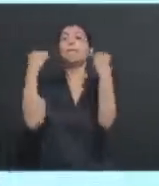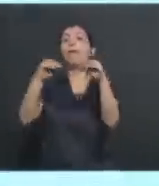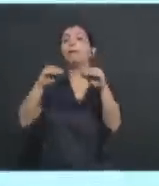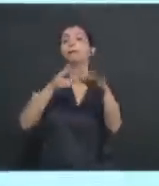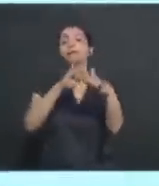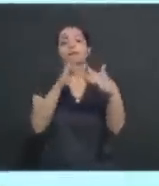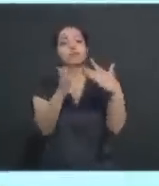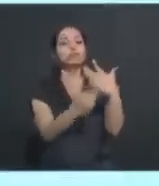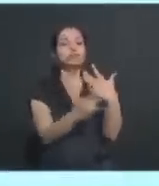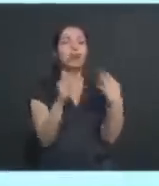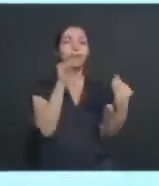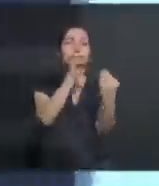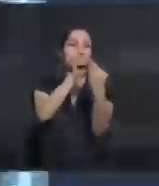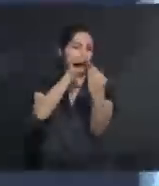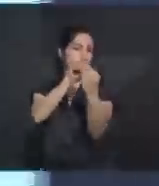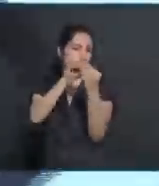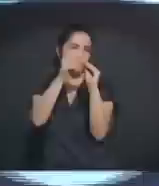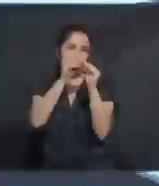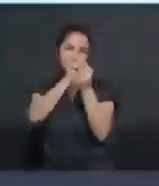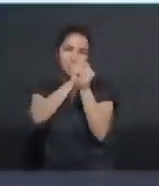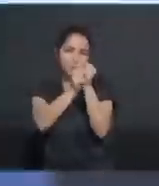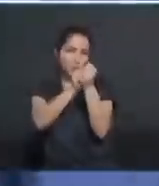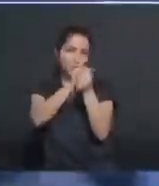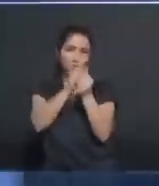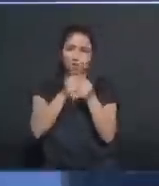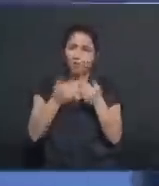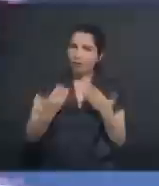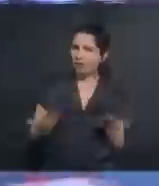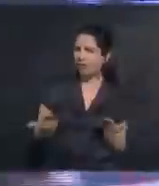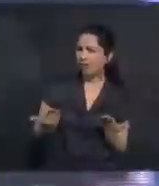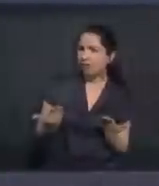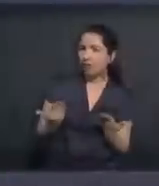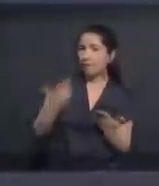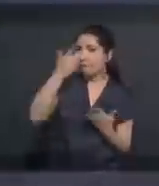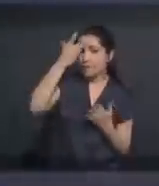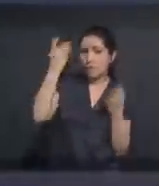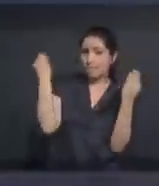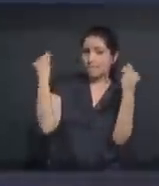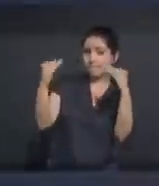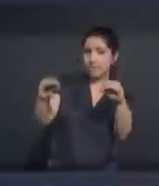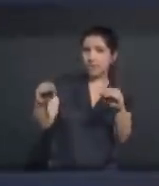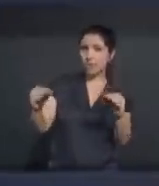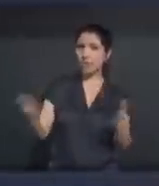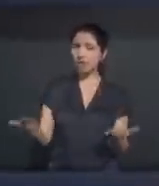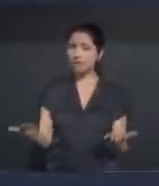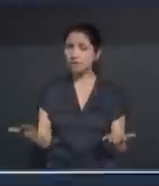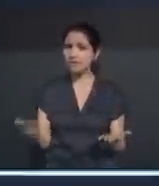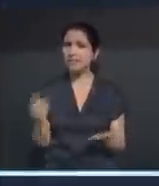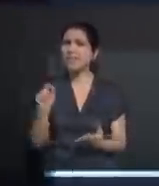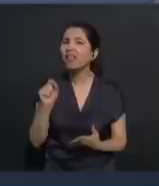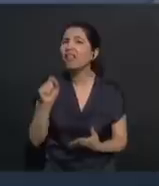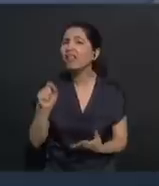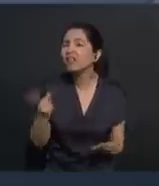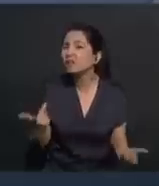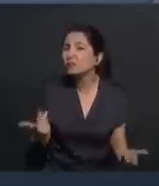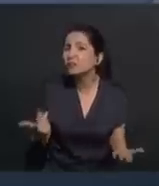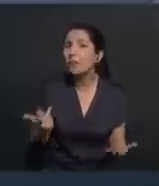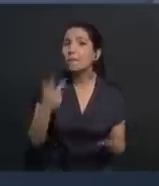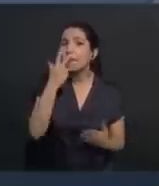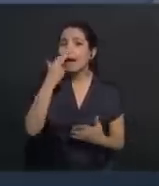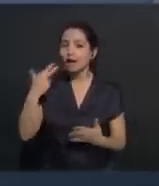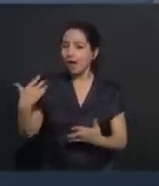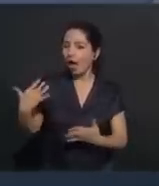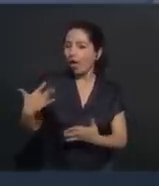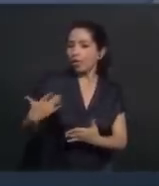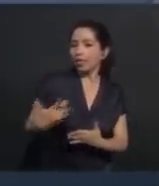Beijando uma boca. A pessoa, você sabe o que é isso? A Bíblia diz que nos últimos dias as pessoas vão ficar corajosas